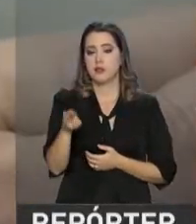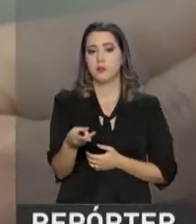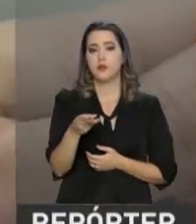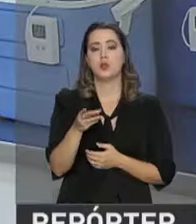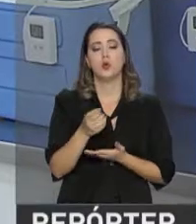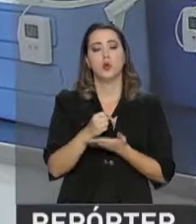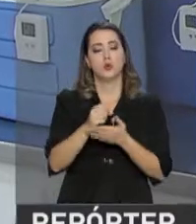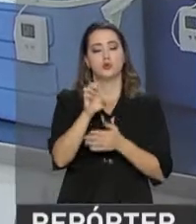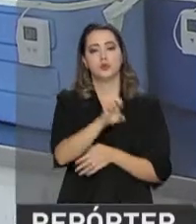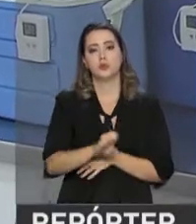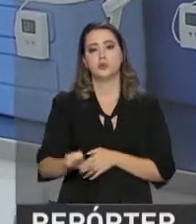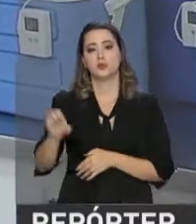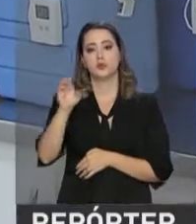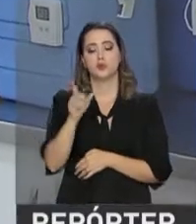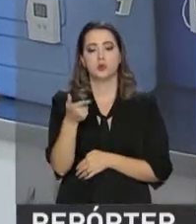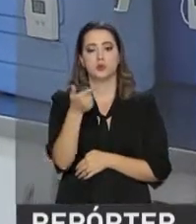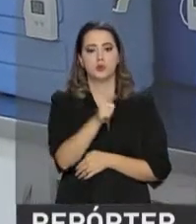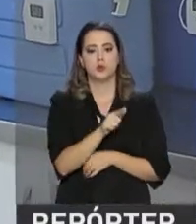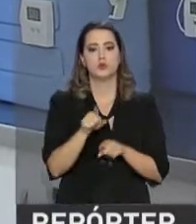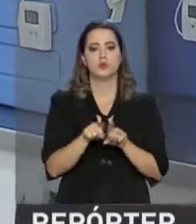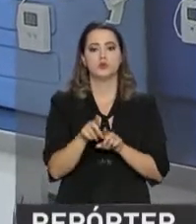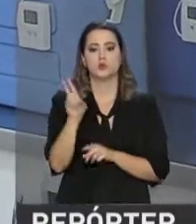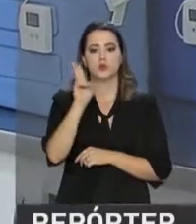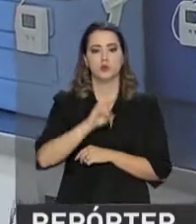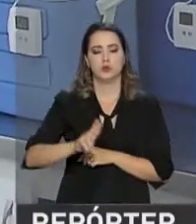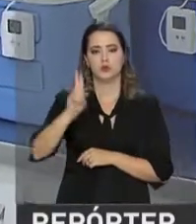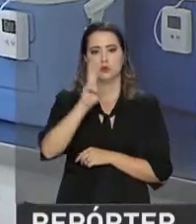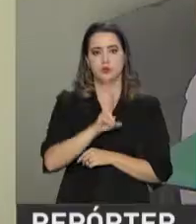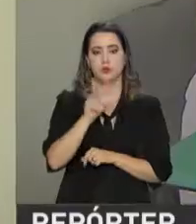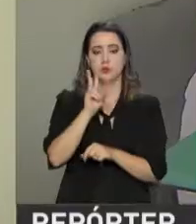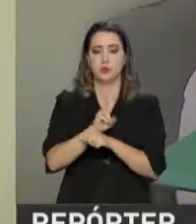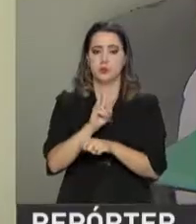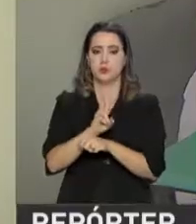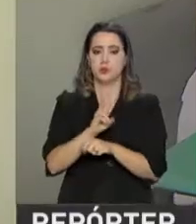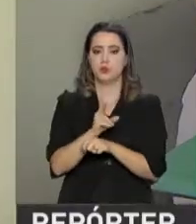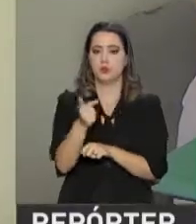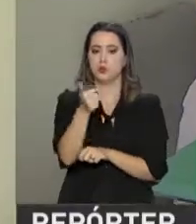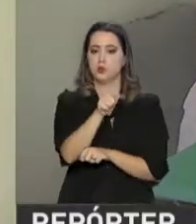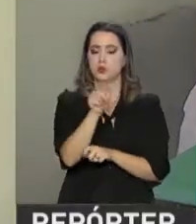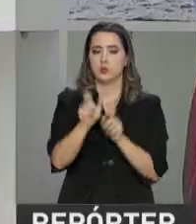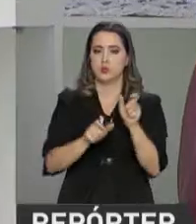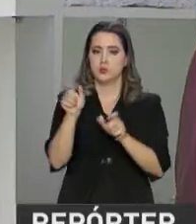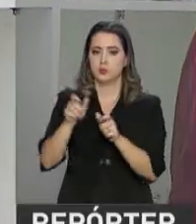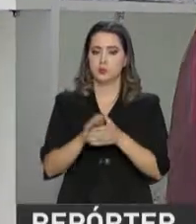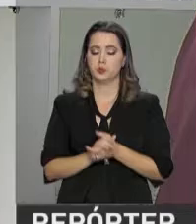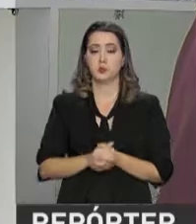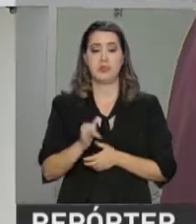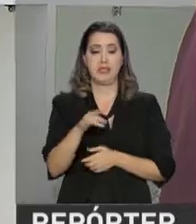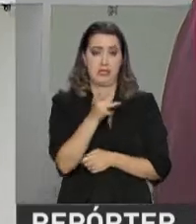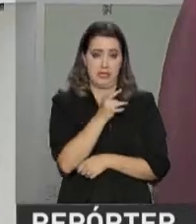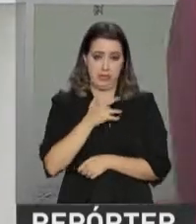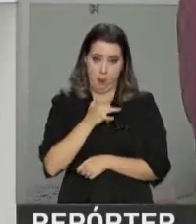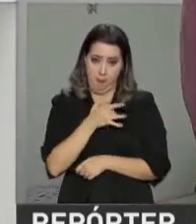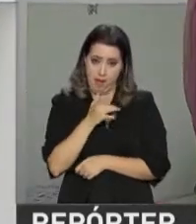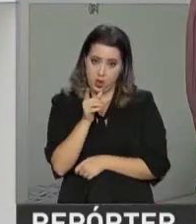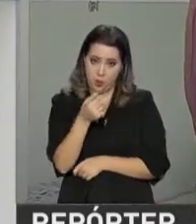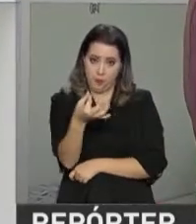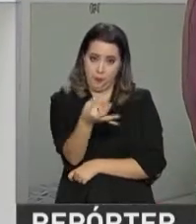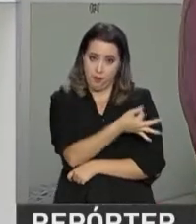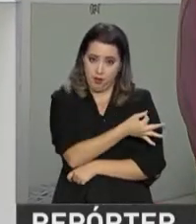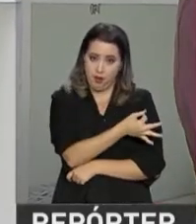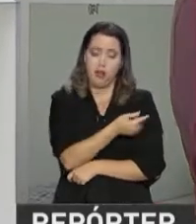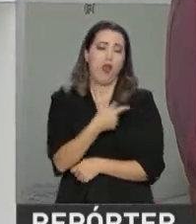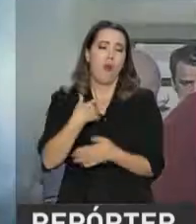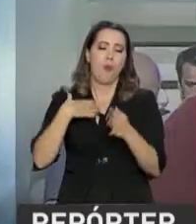para os estados. As restantes devem ser utilizadas para imunizar as demais pessoas. E se o medo é da agulha, pode